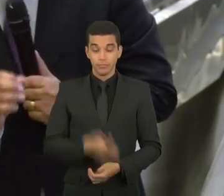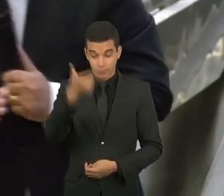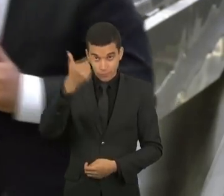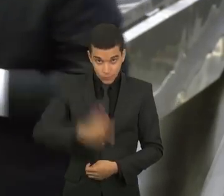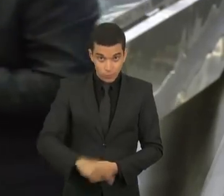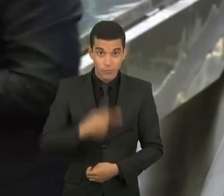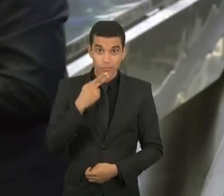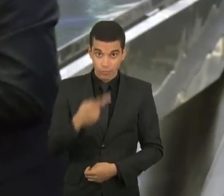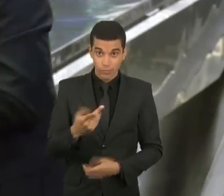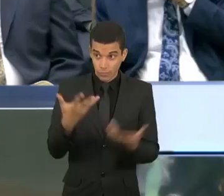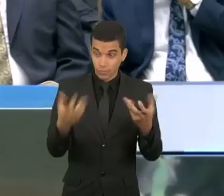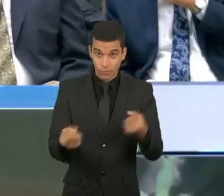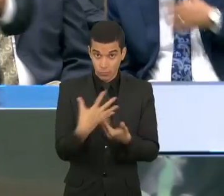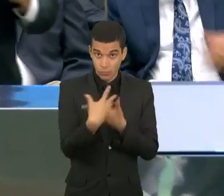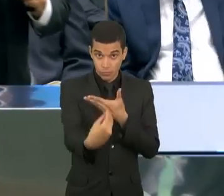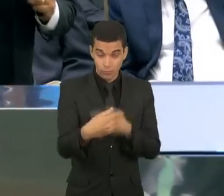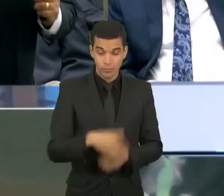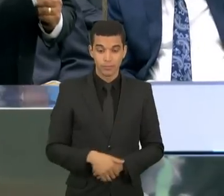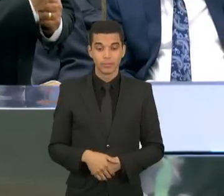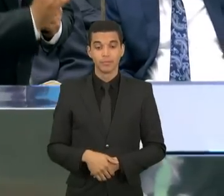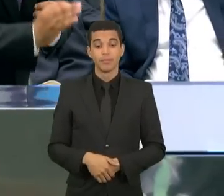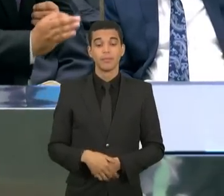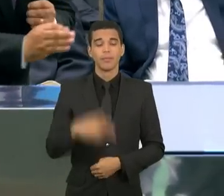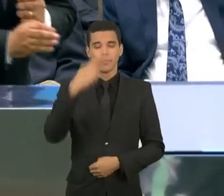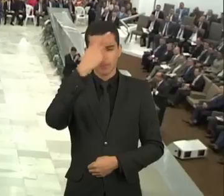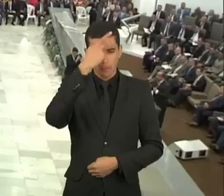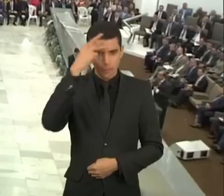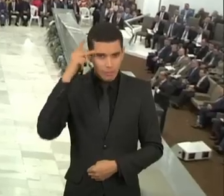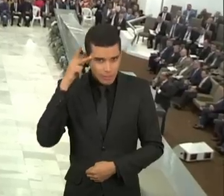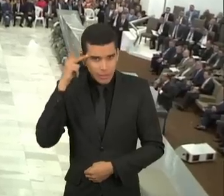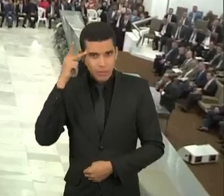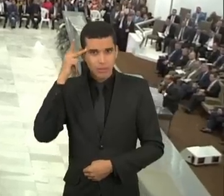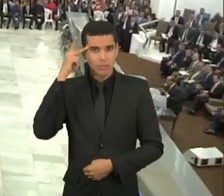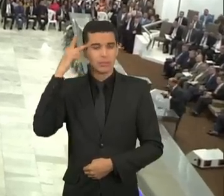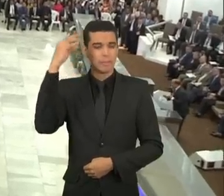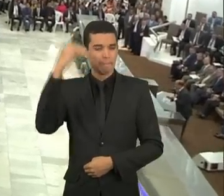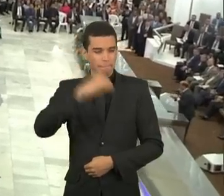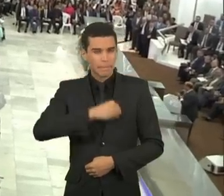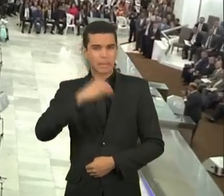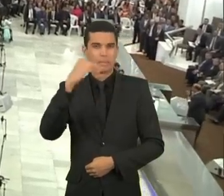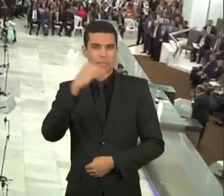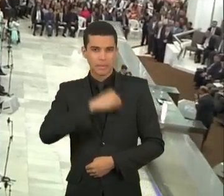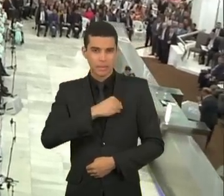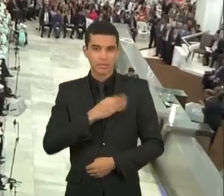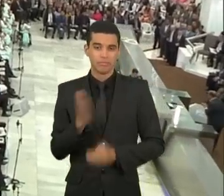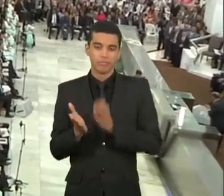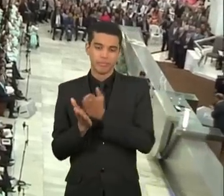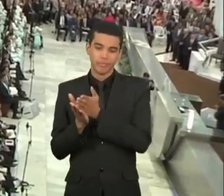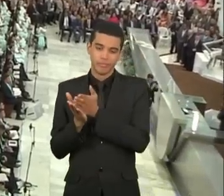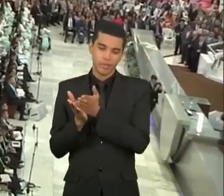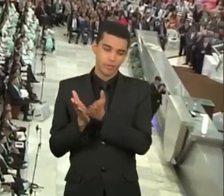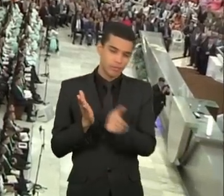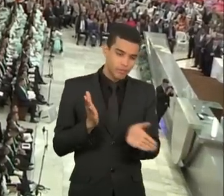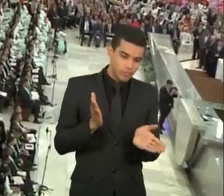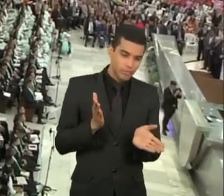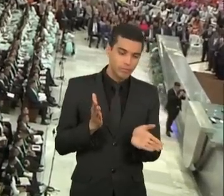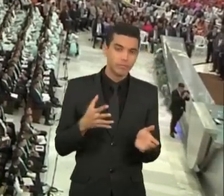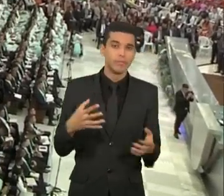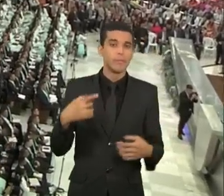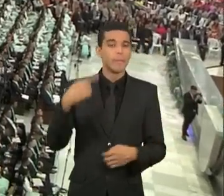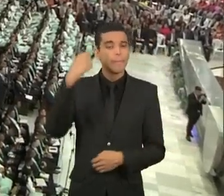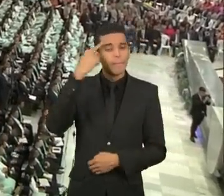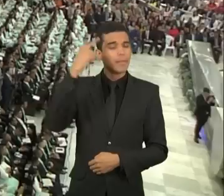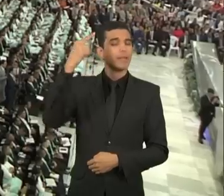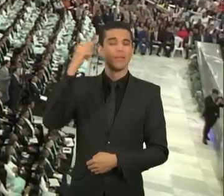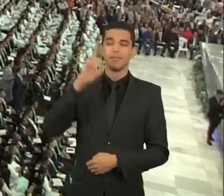novo. Vamos dizer juntos? A corrupção espiritual no homem o leva